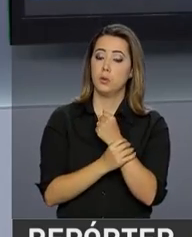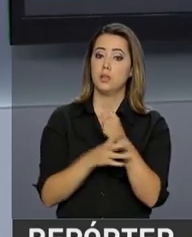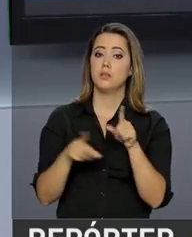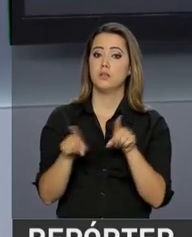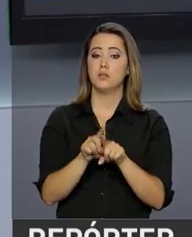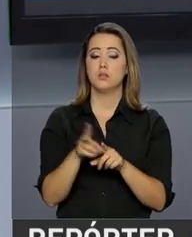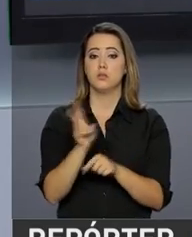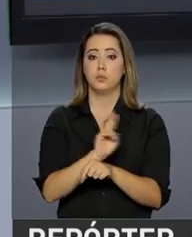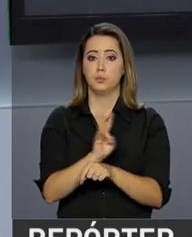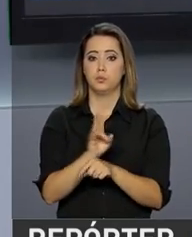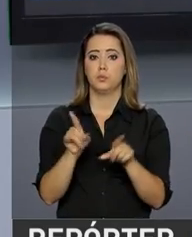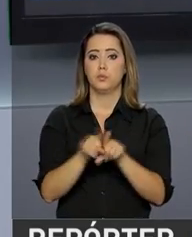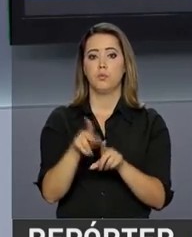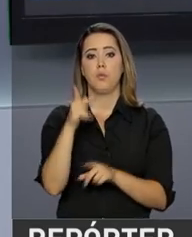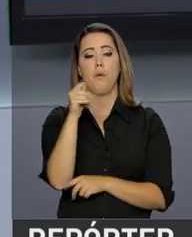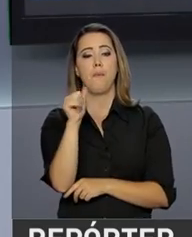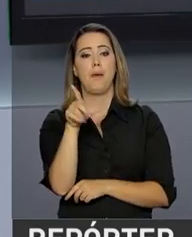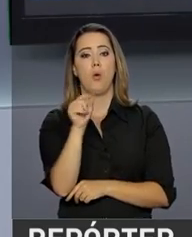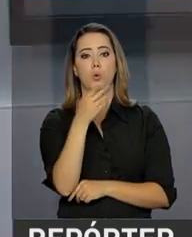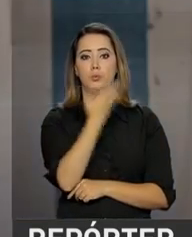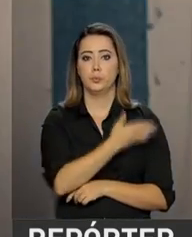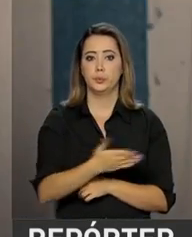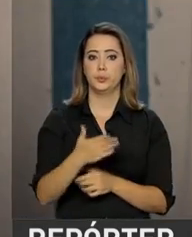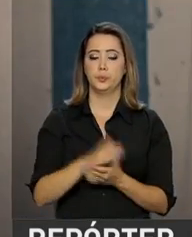A reportagem é de Paulo L